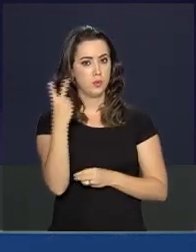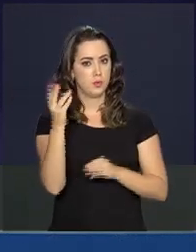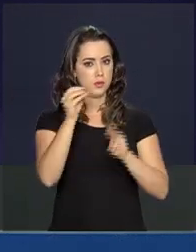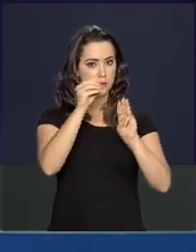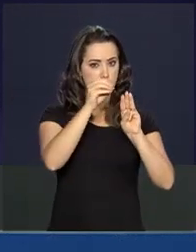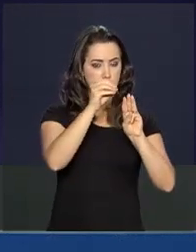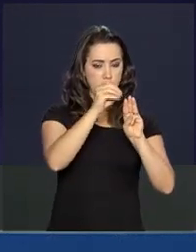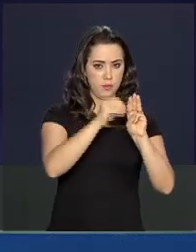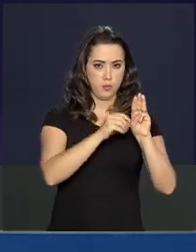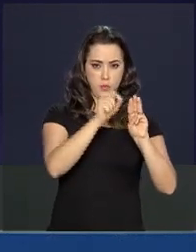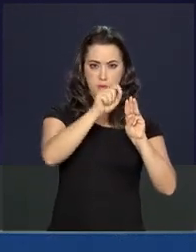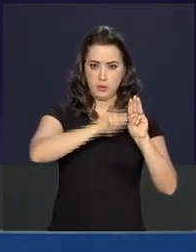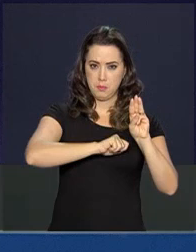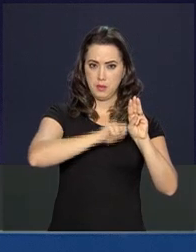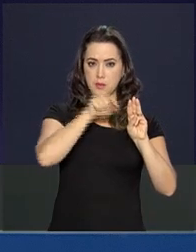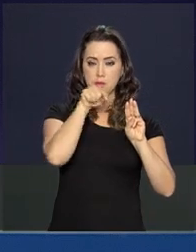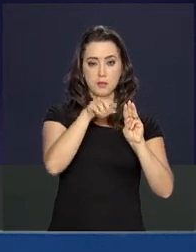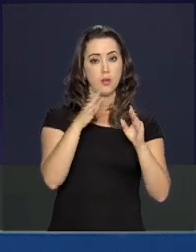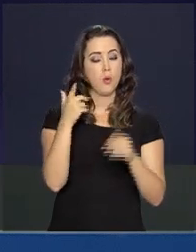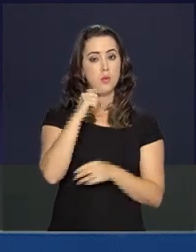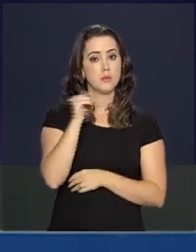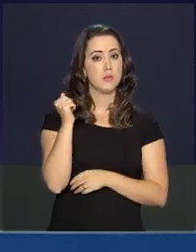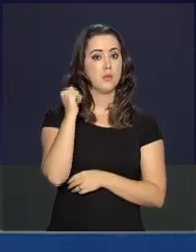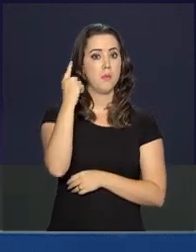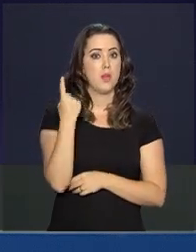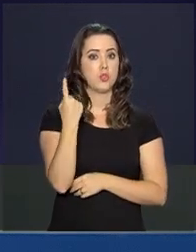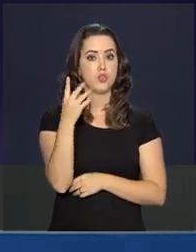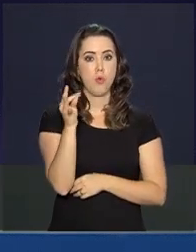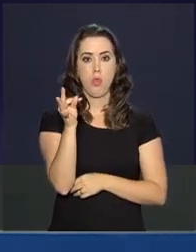segundo trimestre, e alcançou mais de